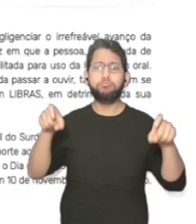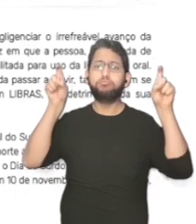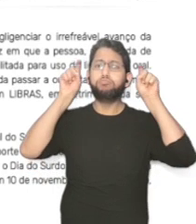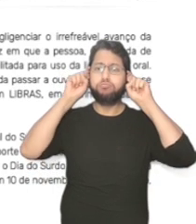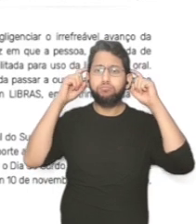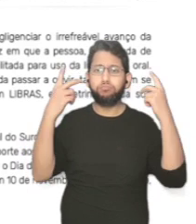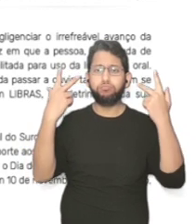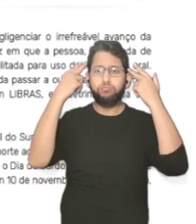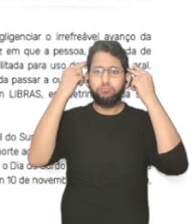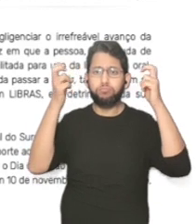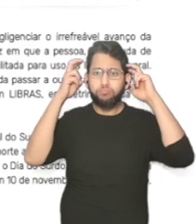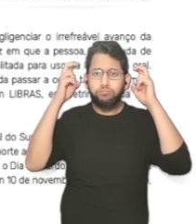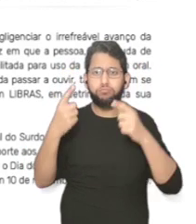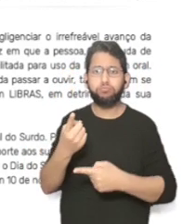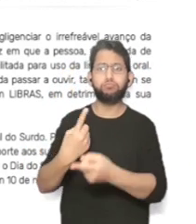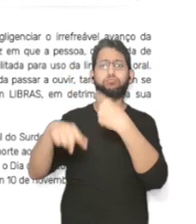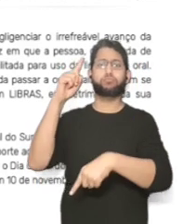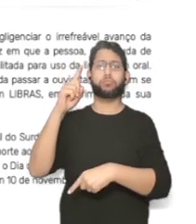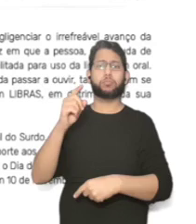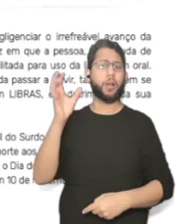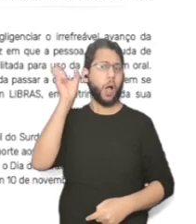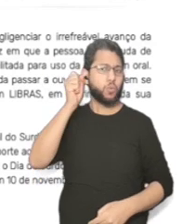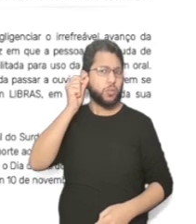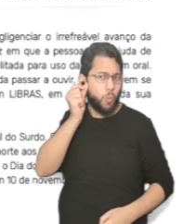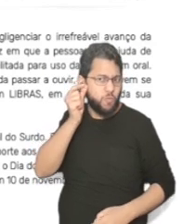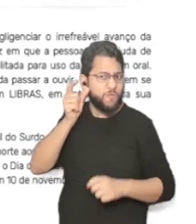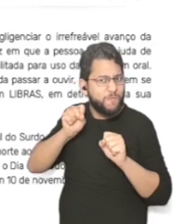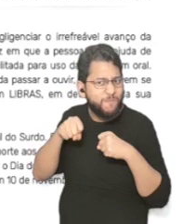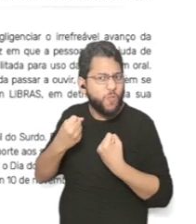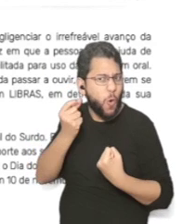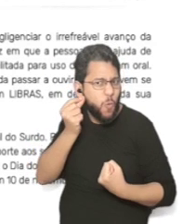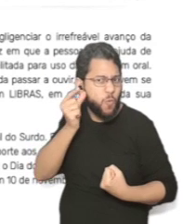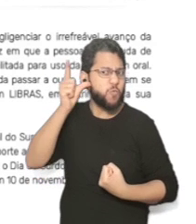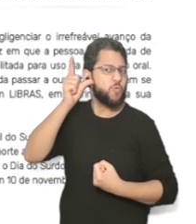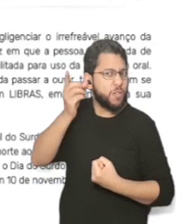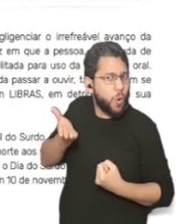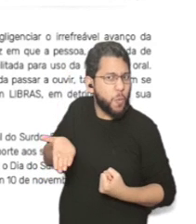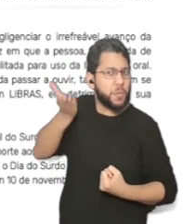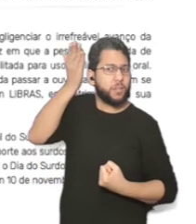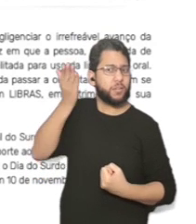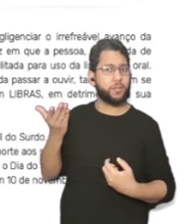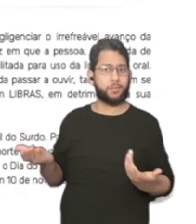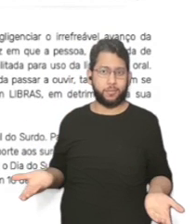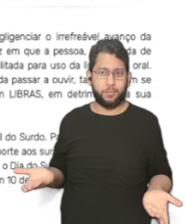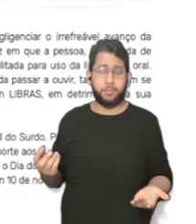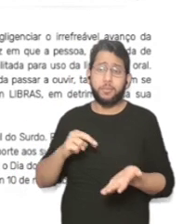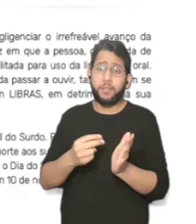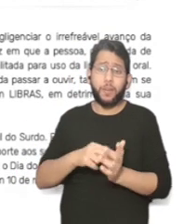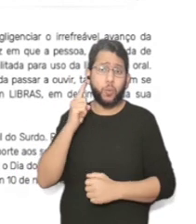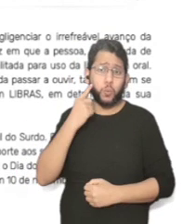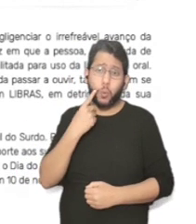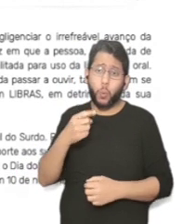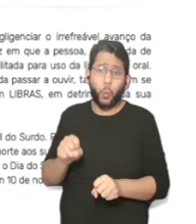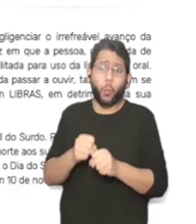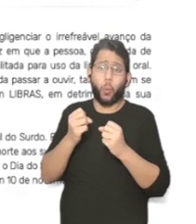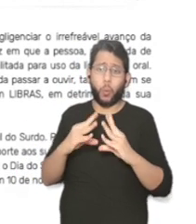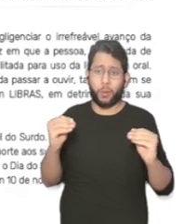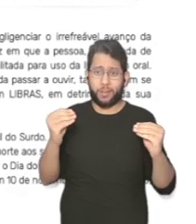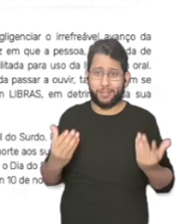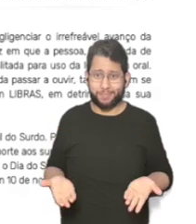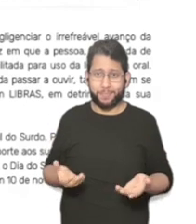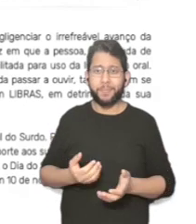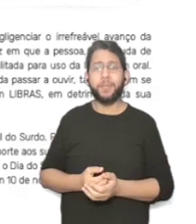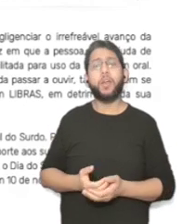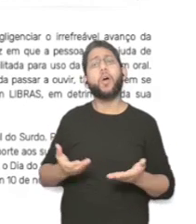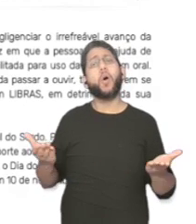da reabilitação auditiva. De novo, voltando com palavras como reabilitação, né? Ou seja, uma cura para esses surdos. Hoje em dia